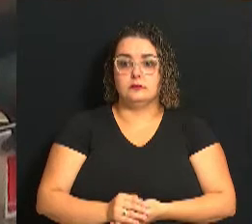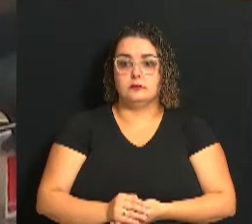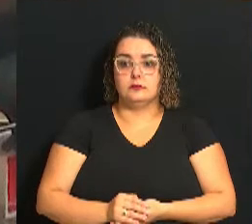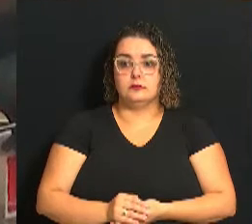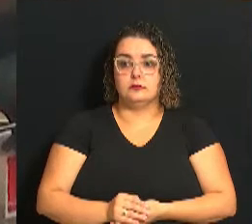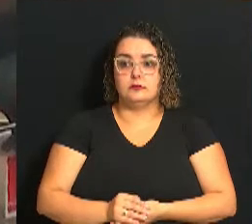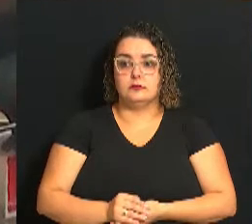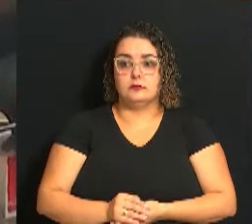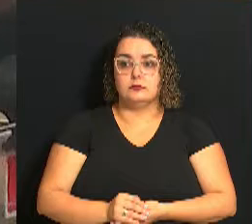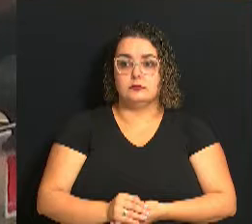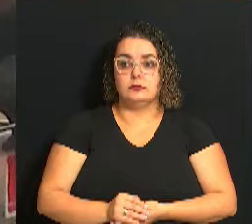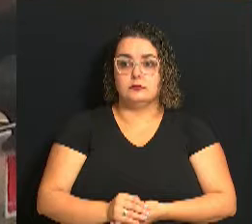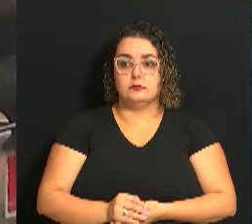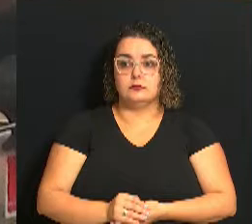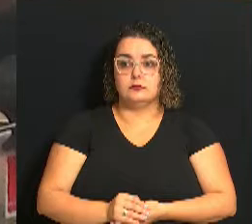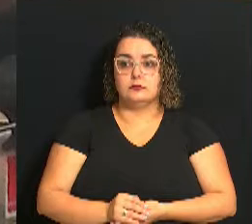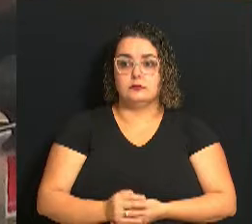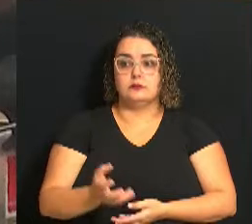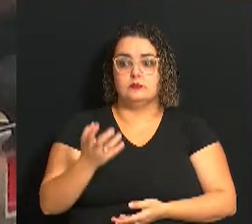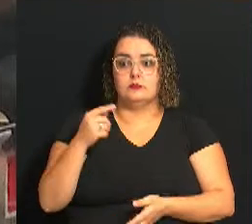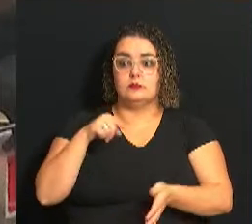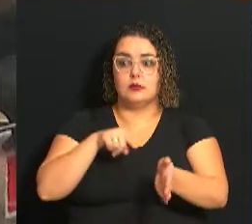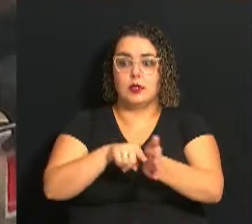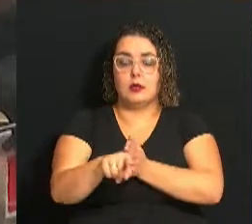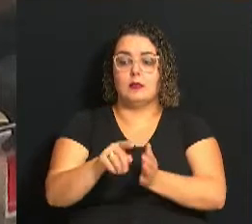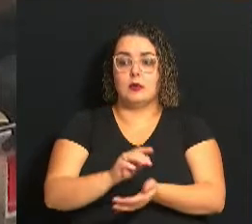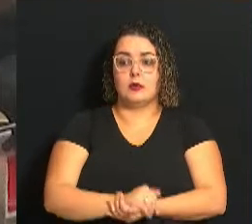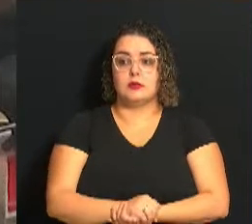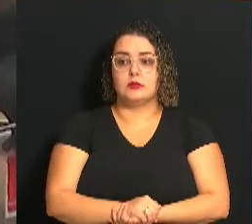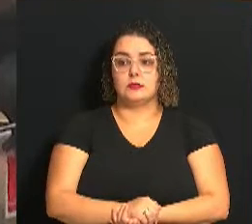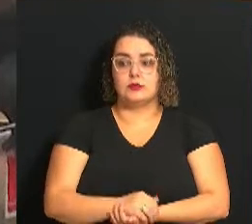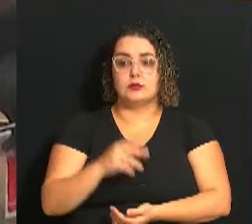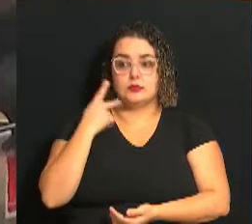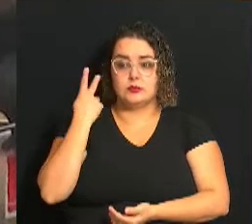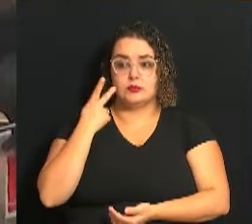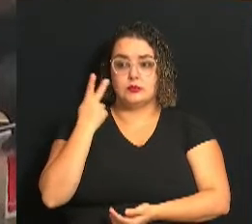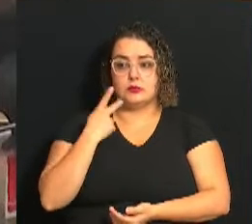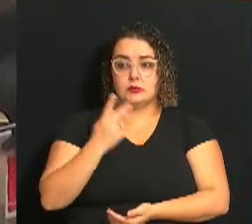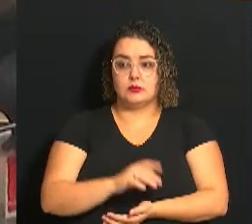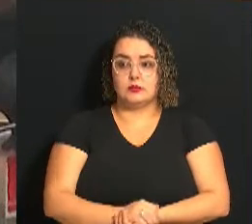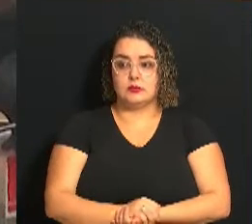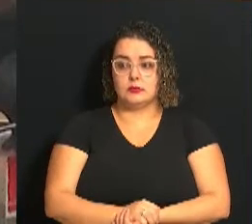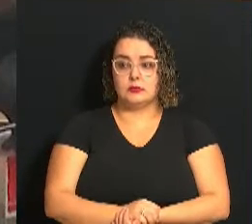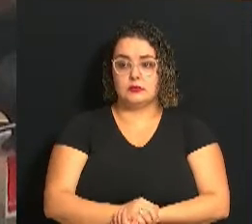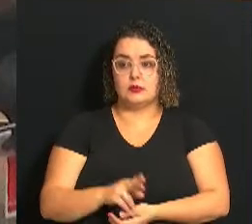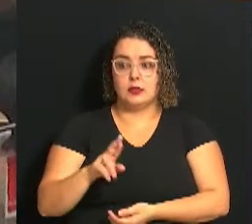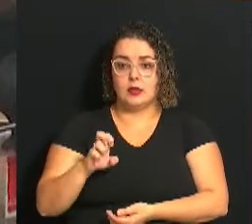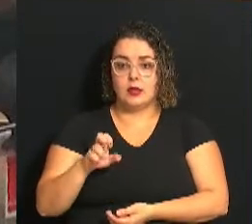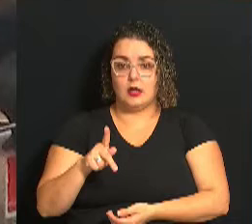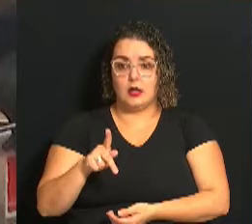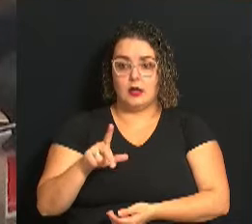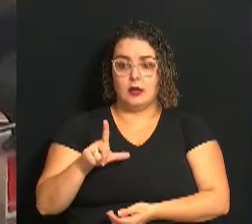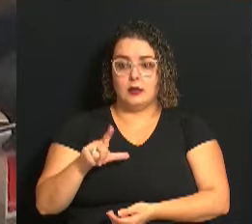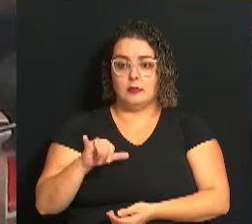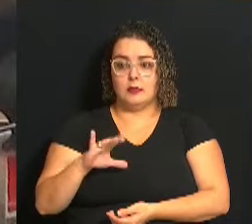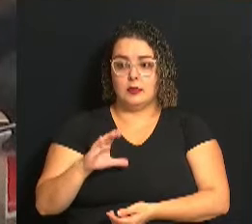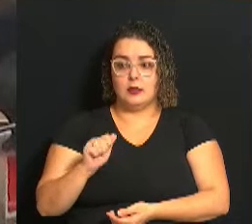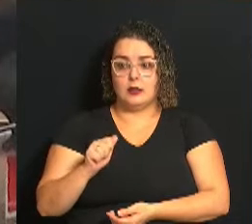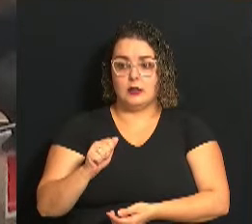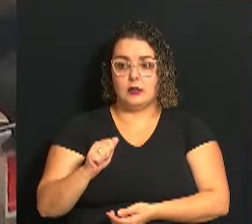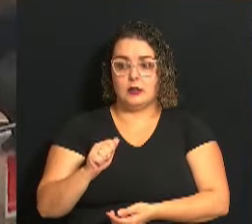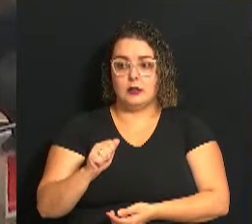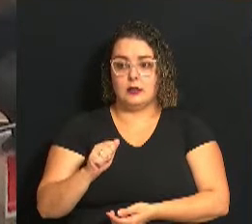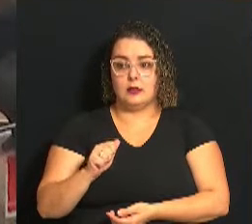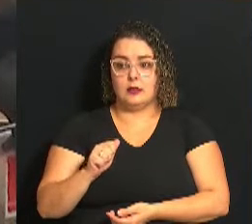Eu gostaria de perguntar se os vereadores têm alguma réplica para fazer. O